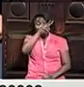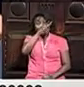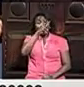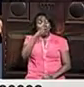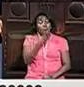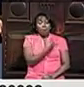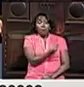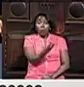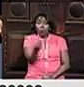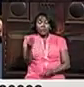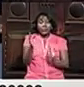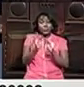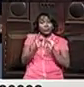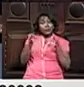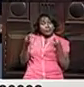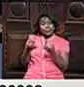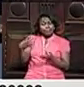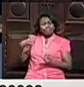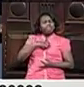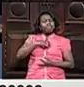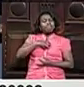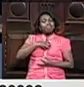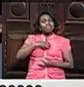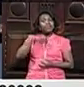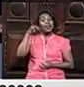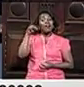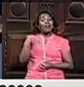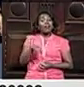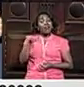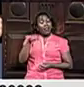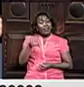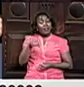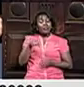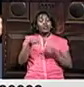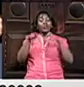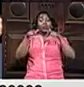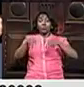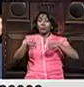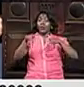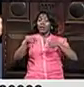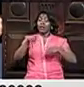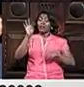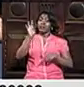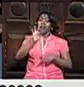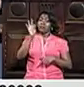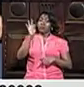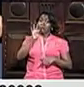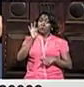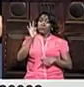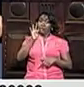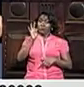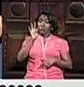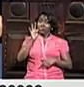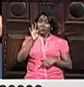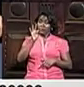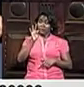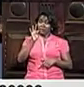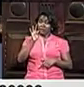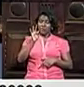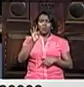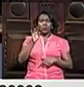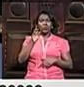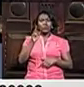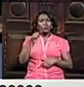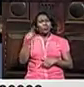muitas famílias no município de Teresópolis. Todos, deputado